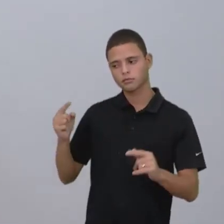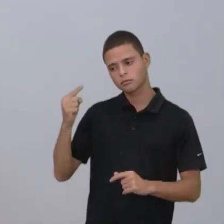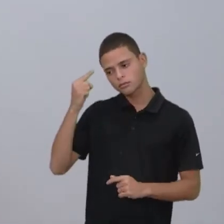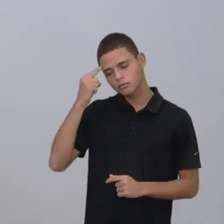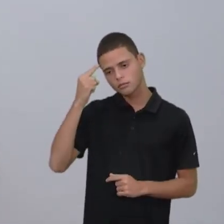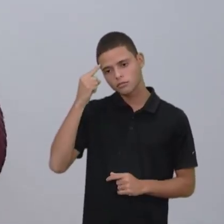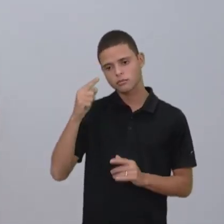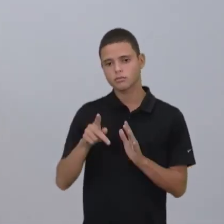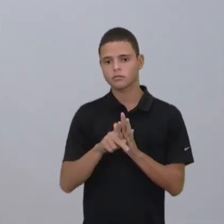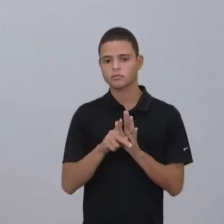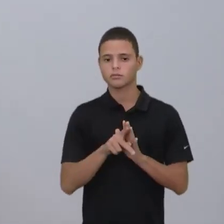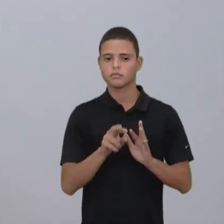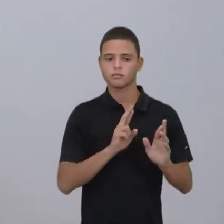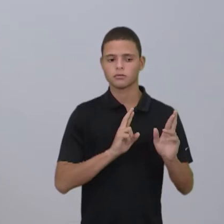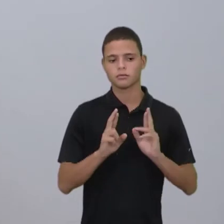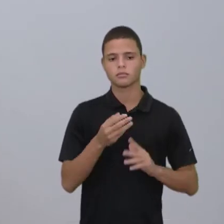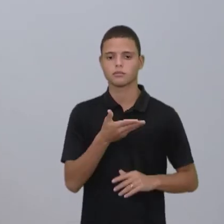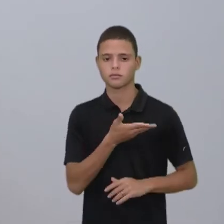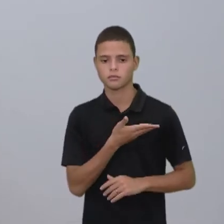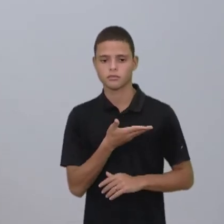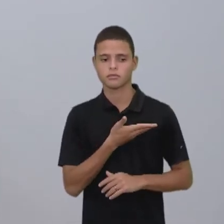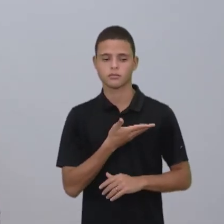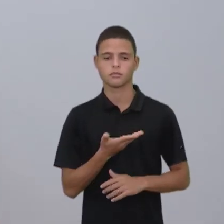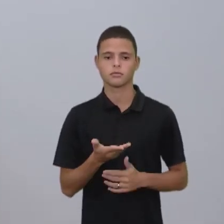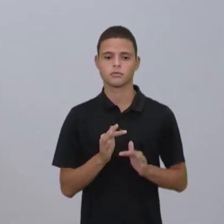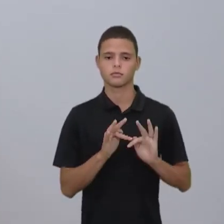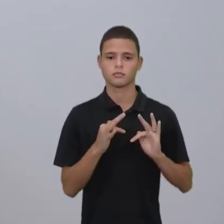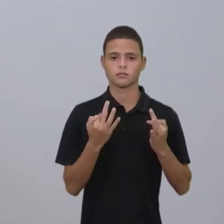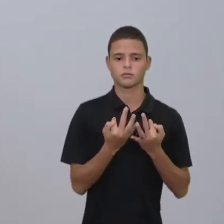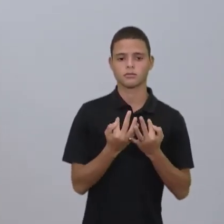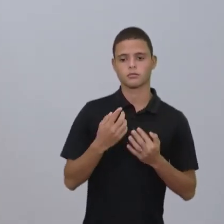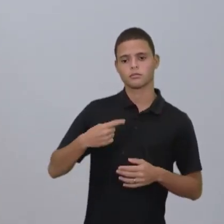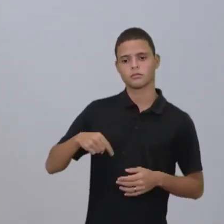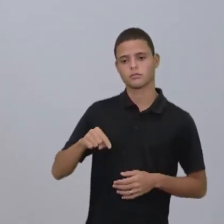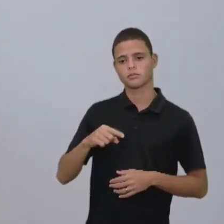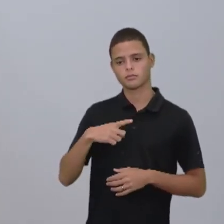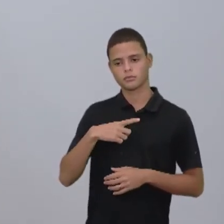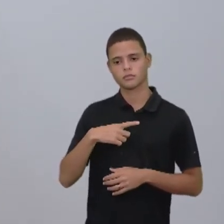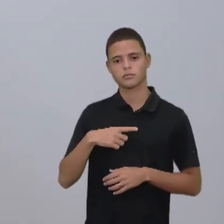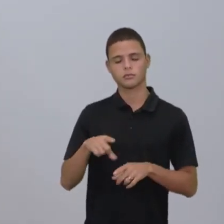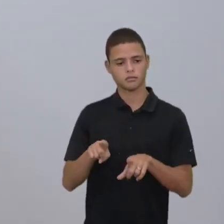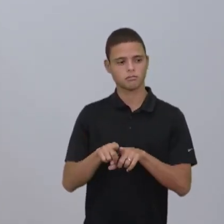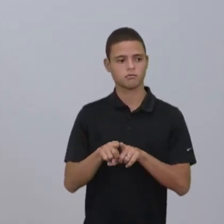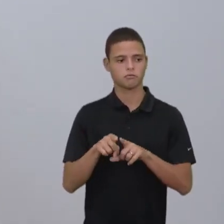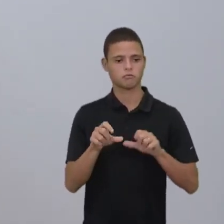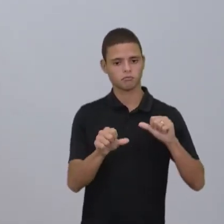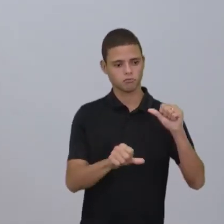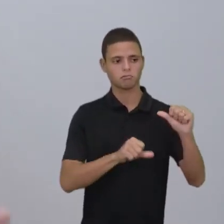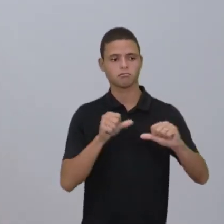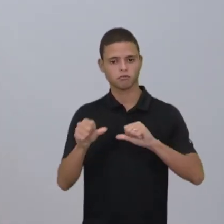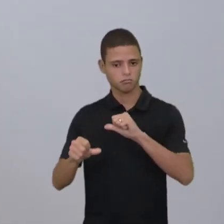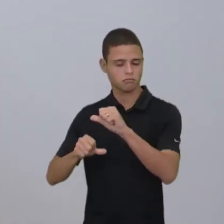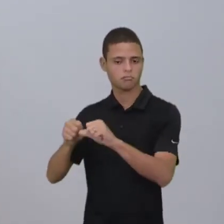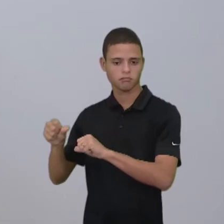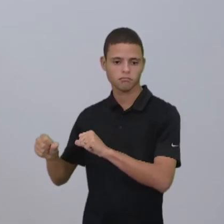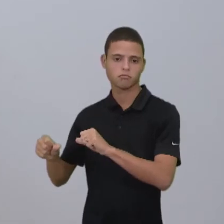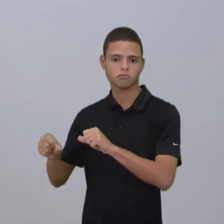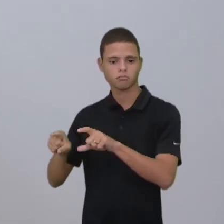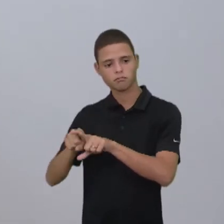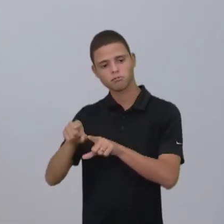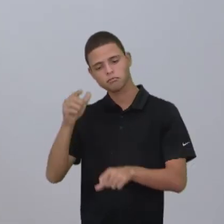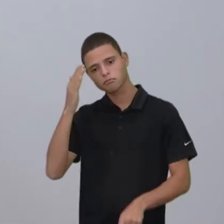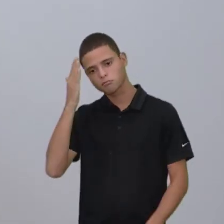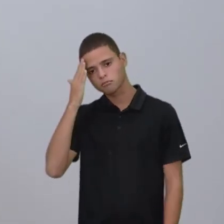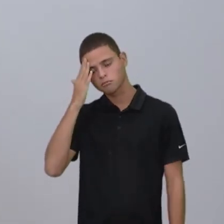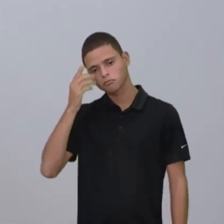relação aos nossos amigos, parentes também, quando eles nos trazem, né, essas mudanças, essas demandas, e saber que